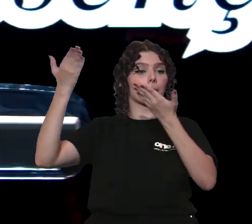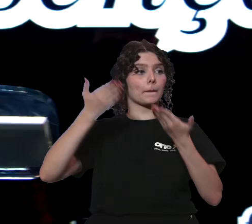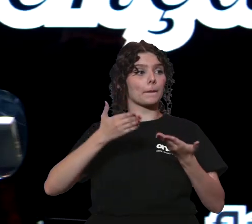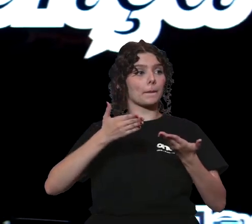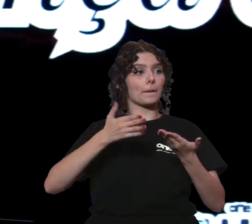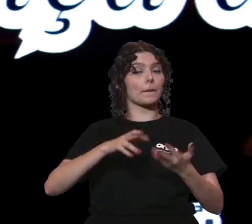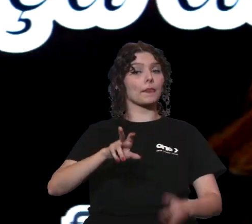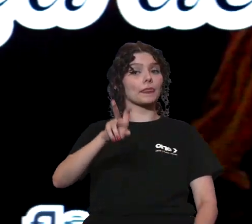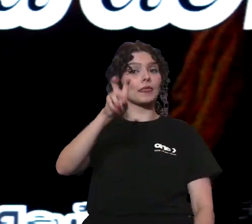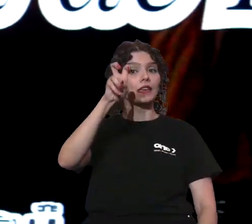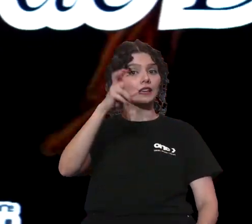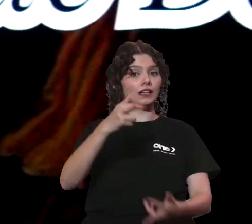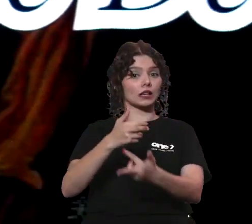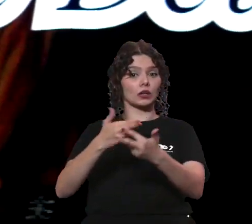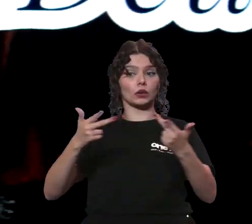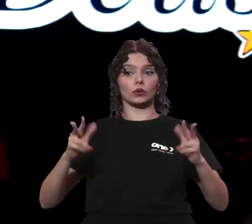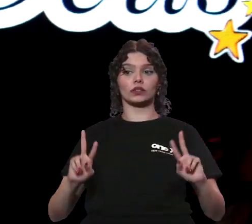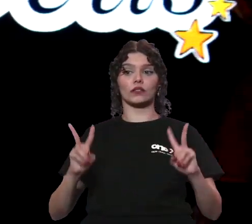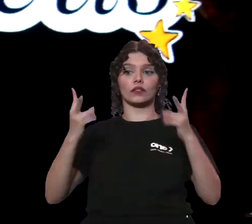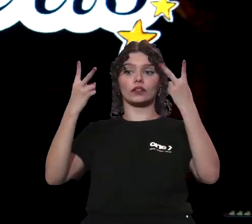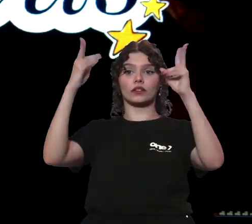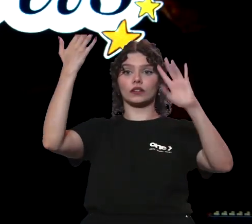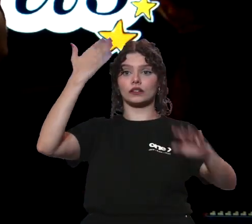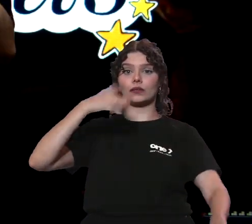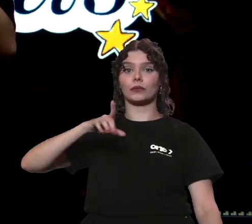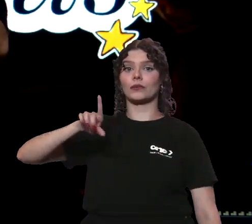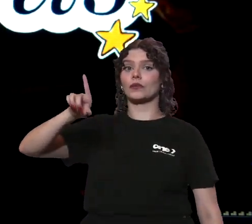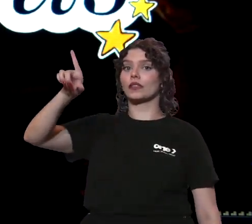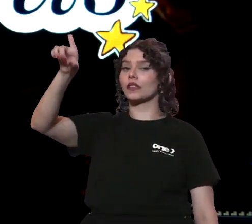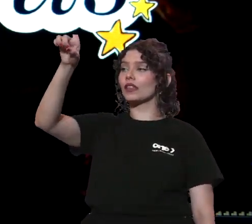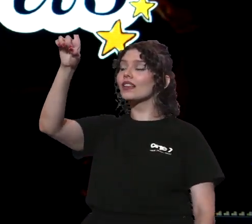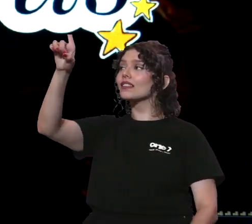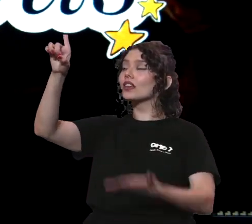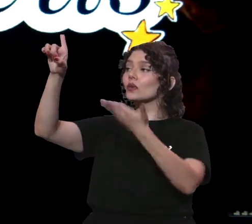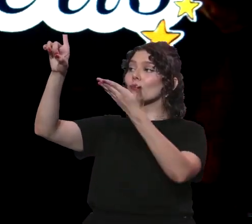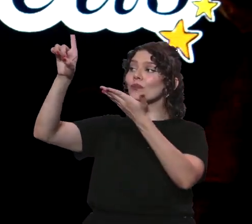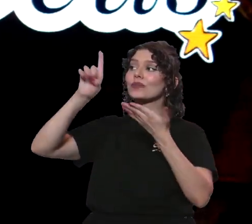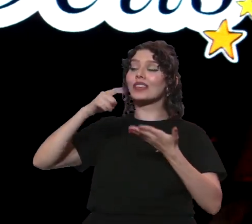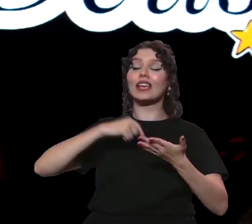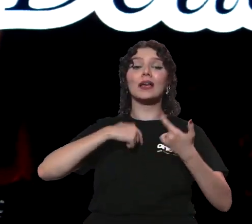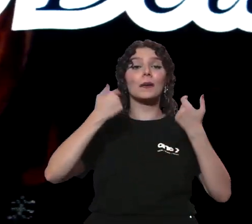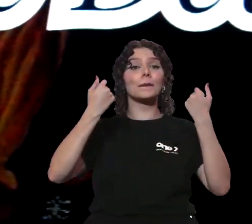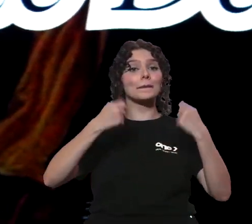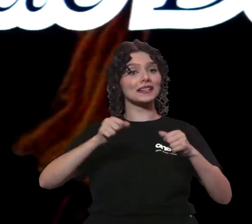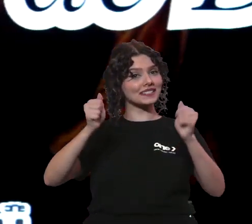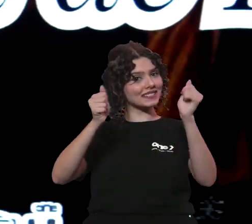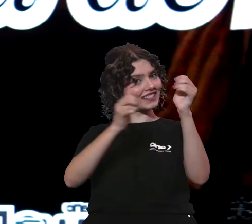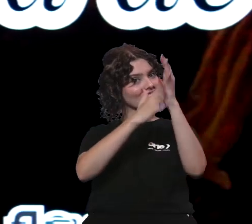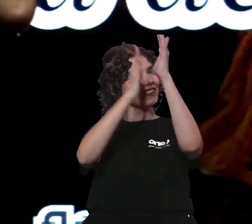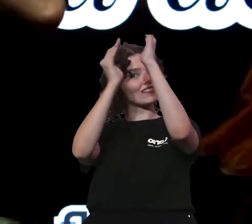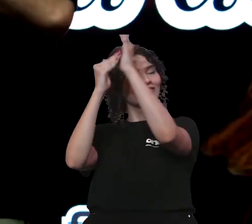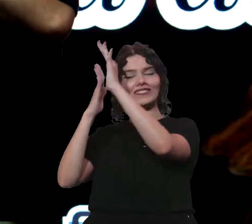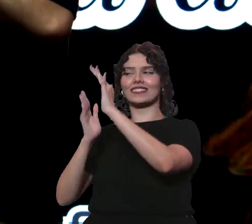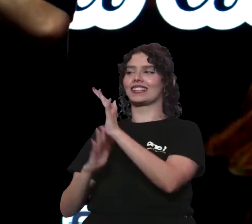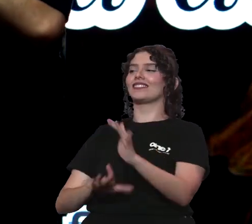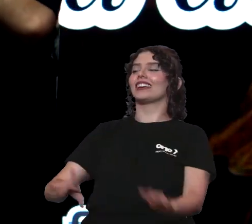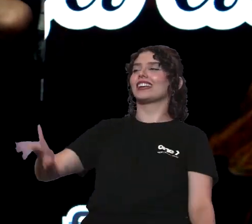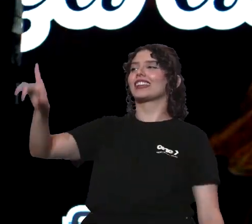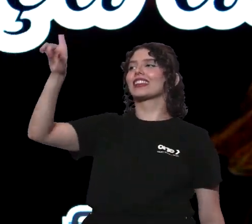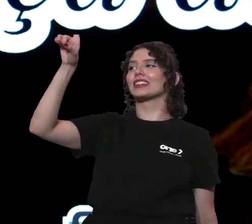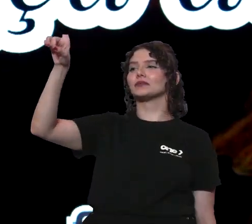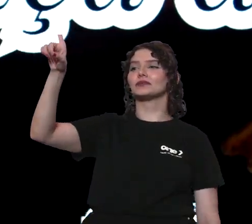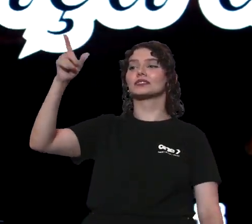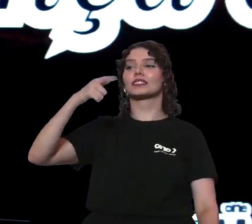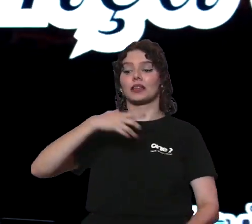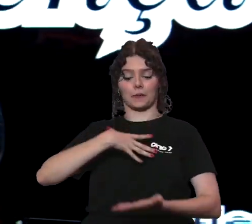coisa sobre a valorização da presença de Deus é que quando Deus me visita, eu preciso louvar a Deus.